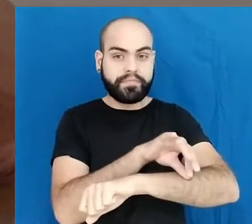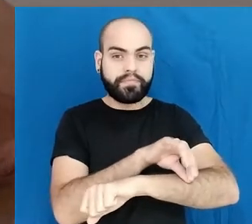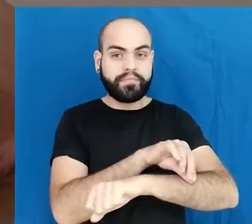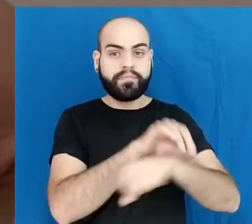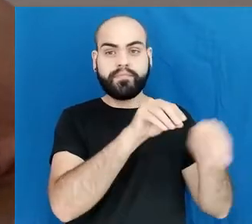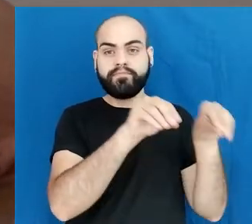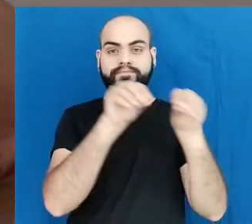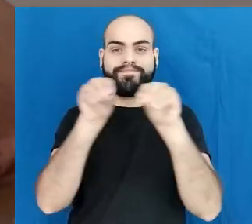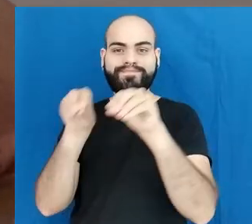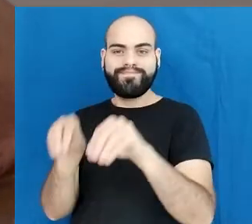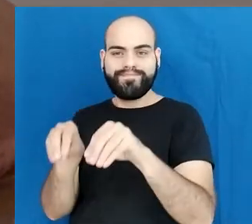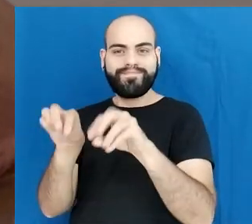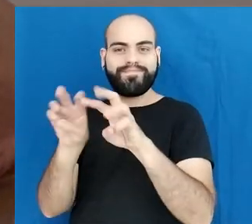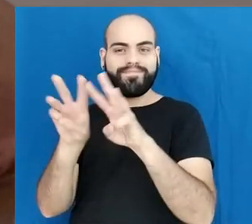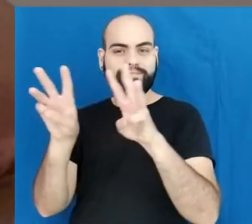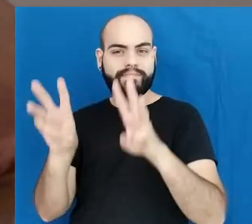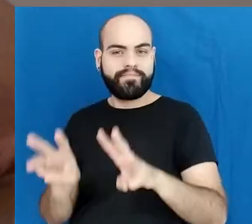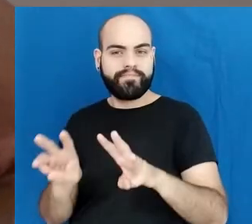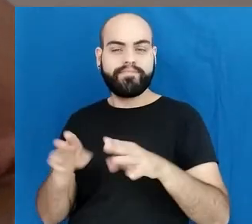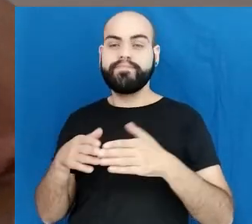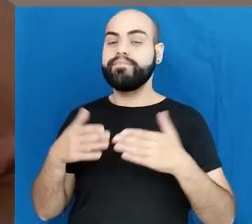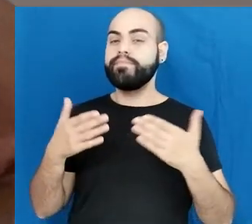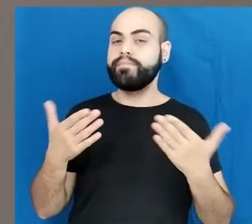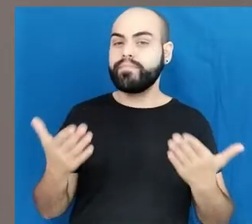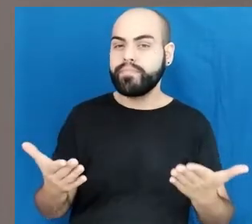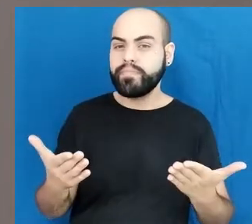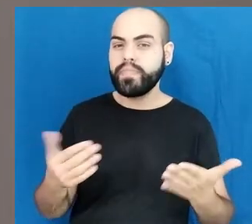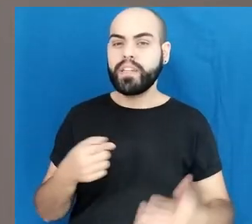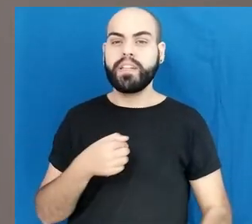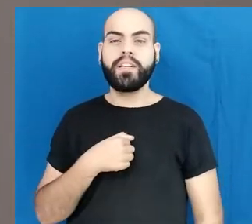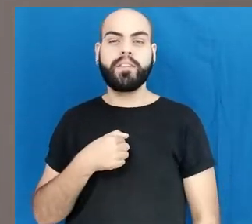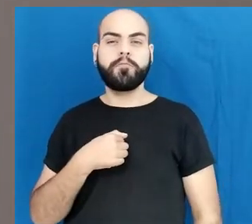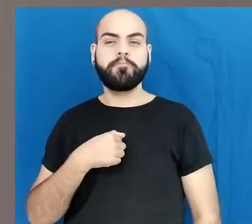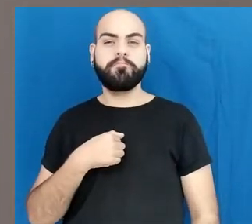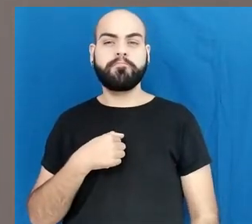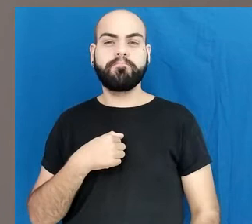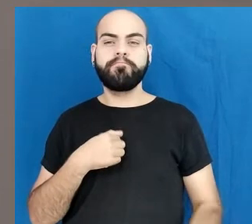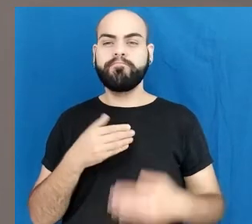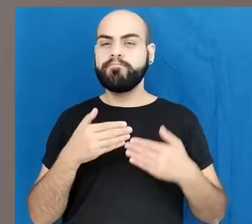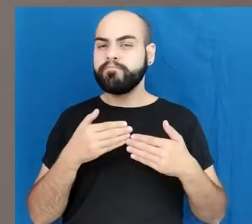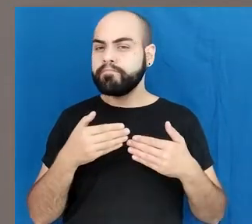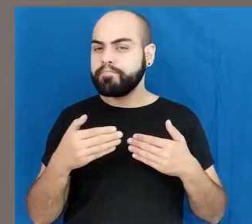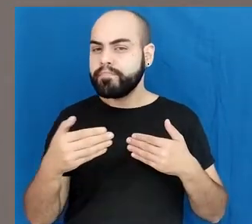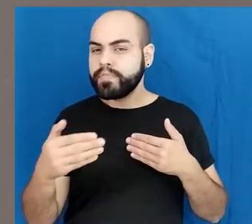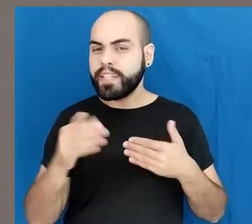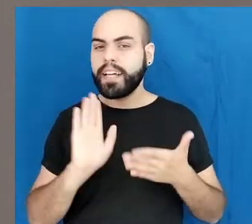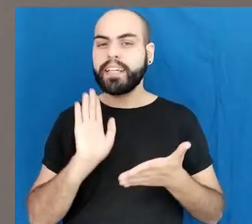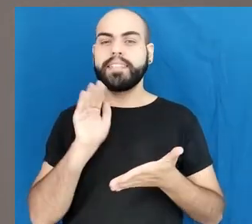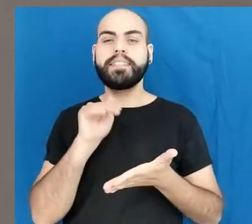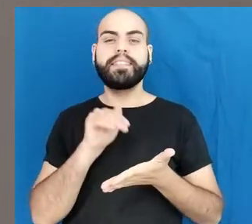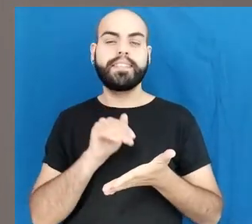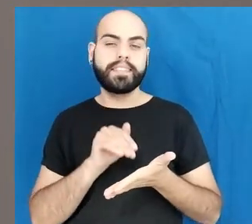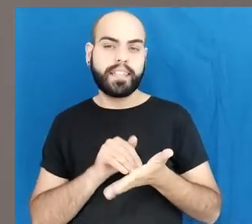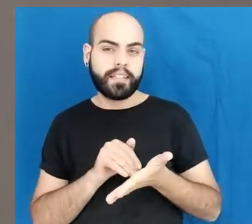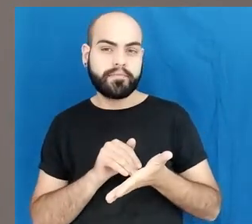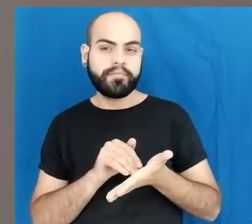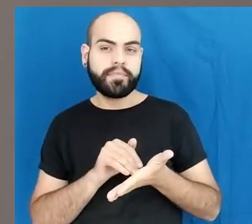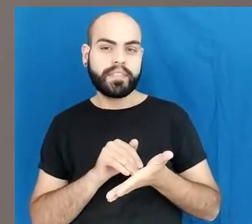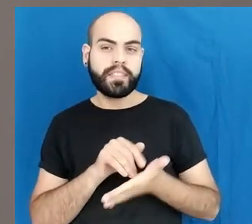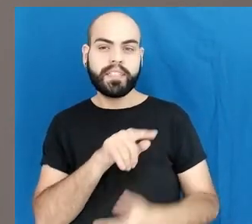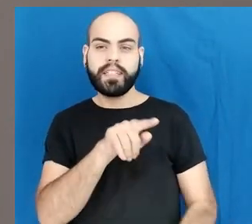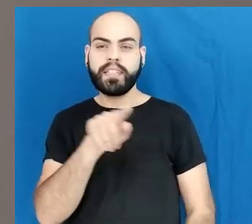aqui para esse museu. Mas, enfim, eu fiquei durante algum tempo, até